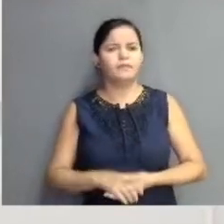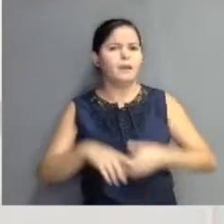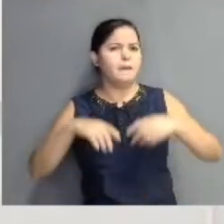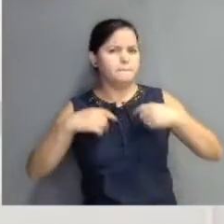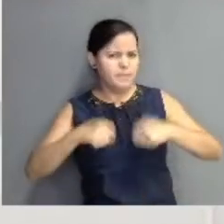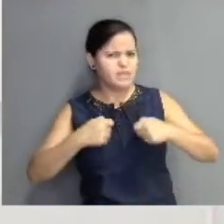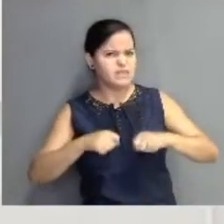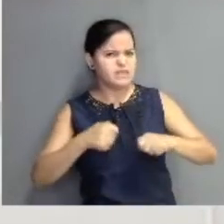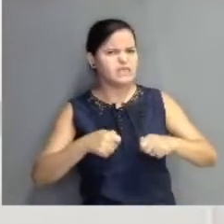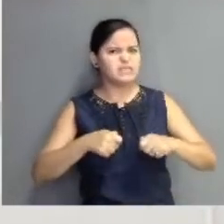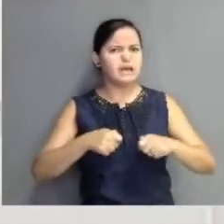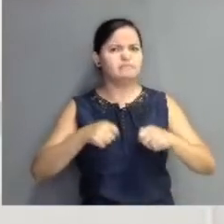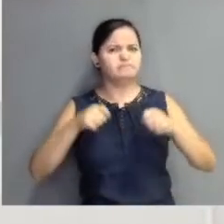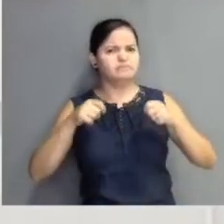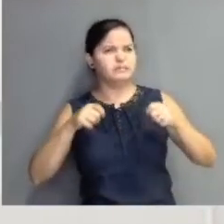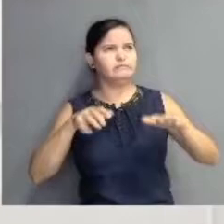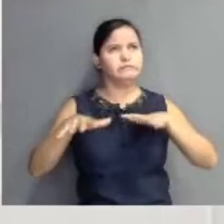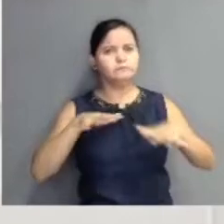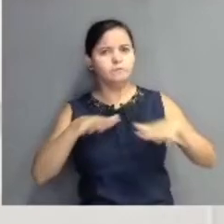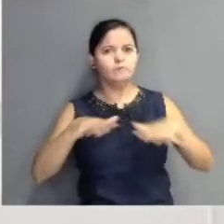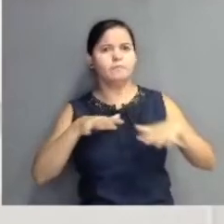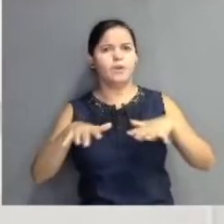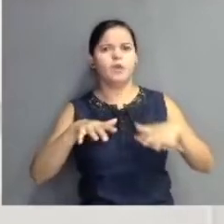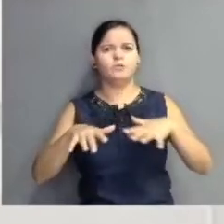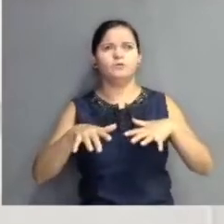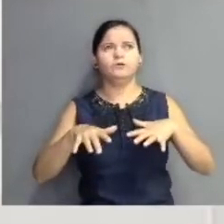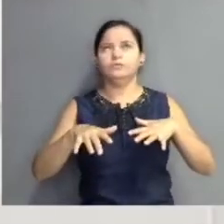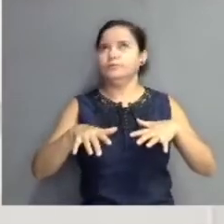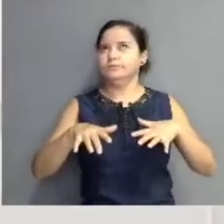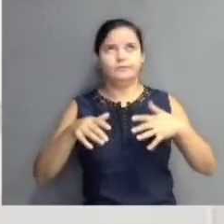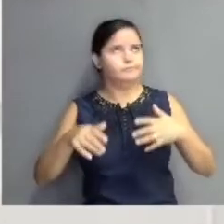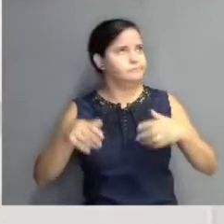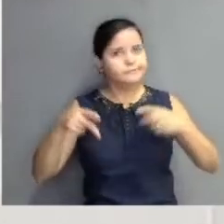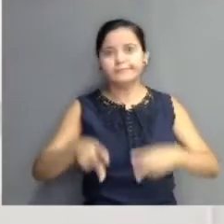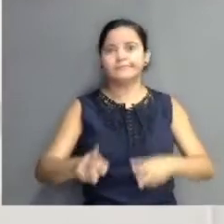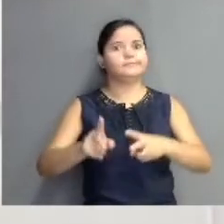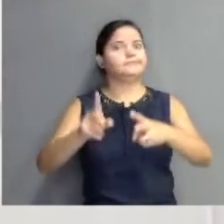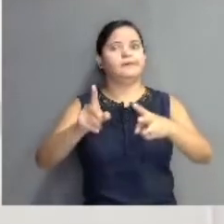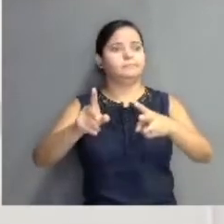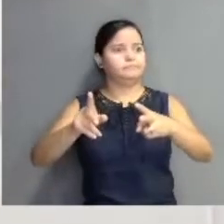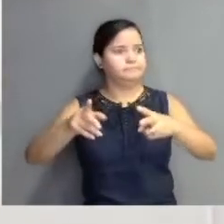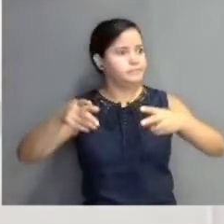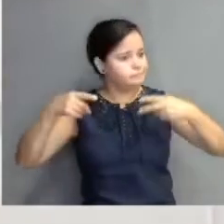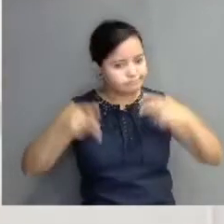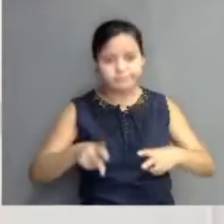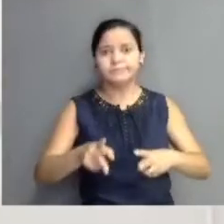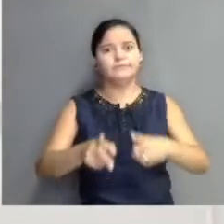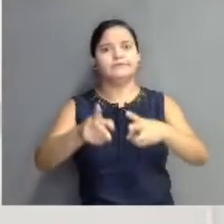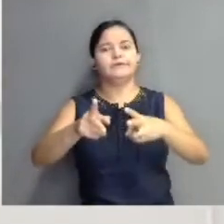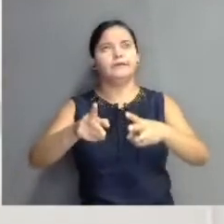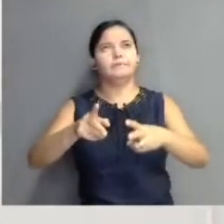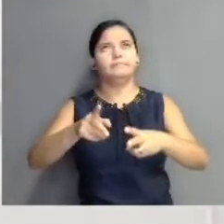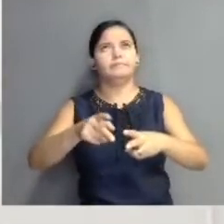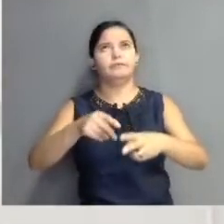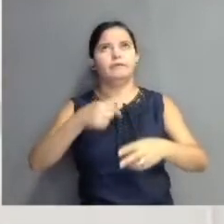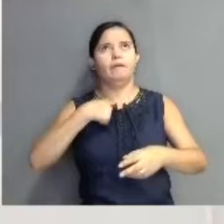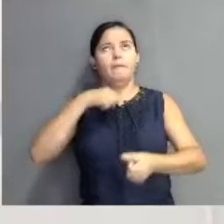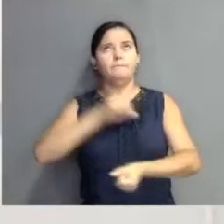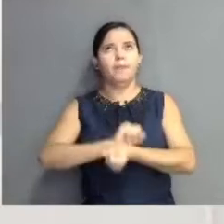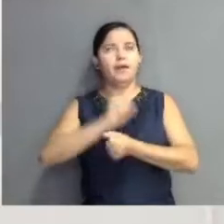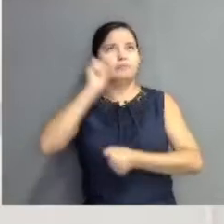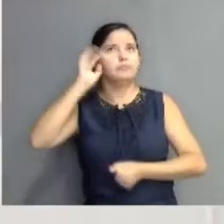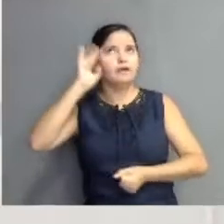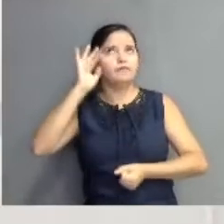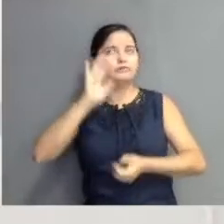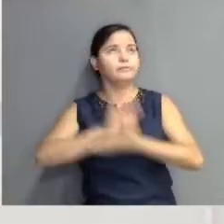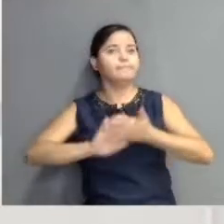dessa febre, desse movimento quase sem freio, quase sem parar para analisar o quanto a gente está